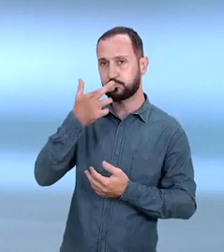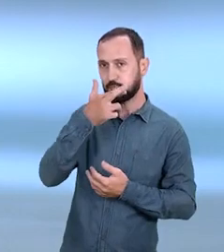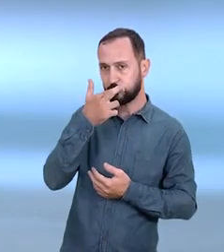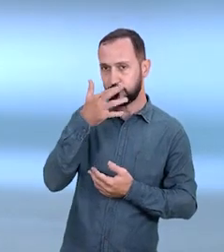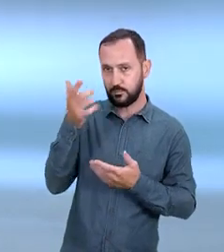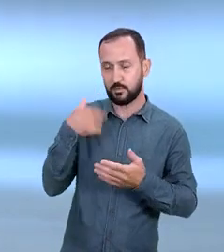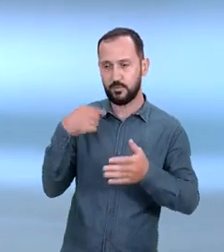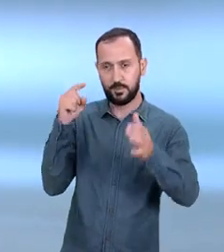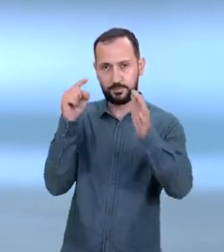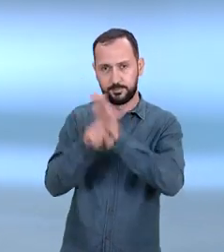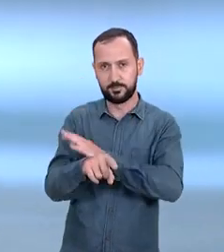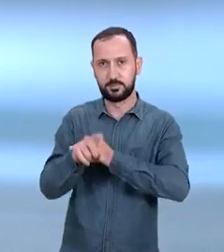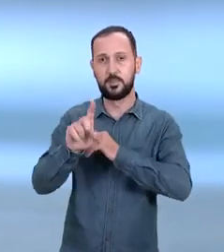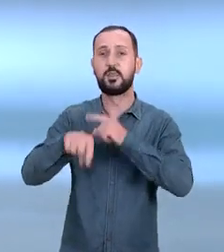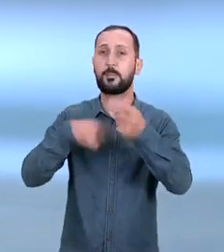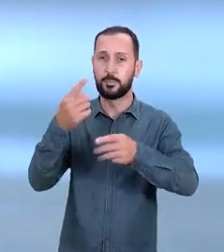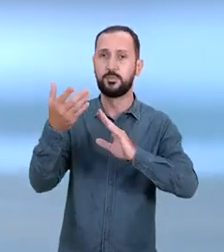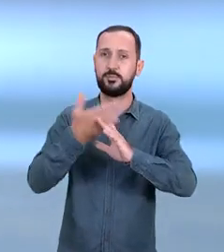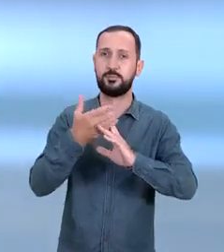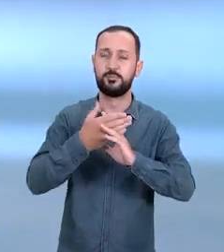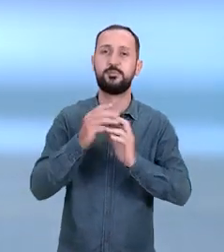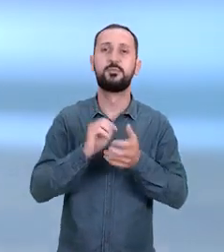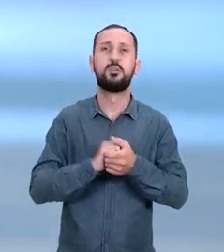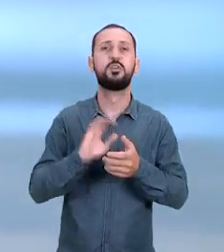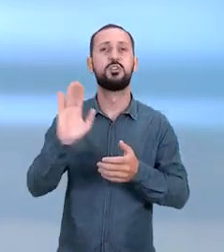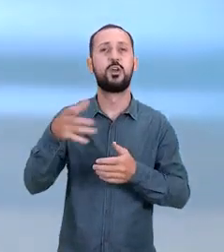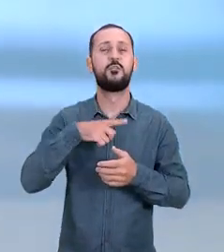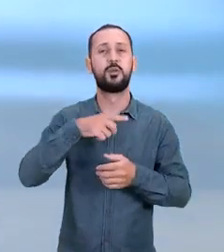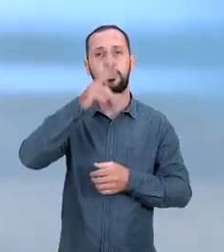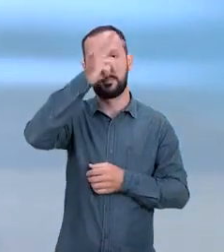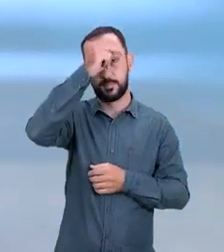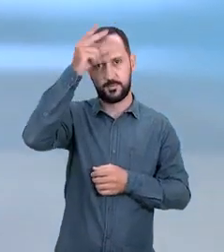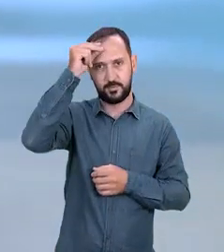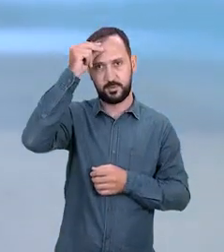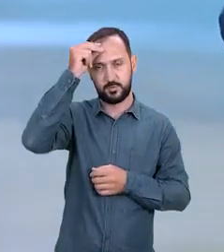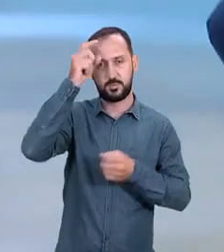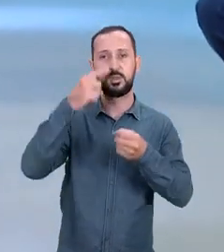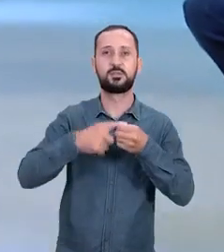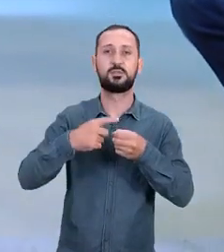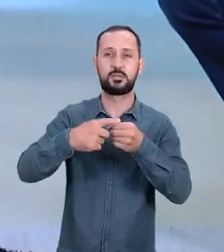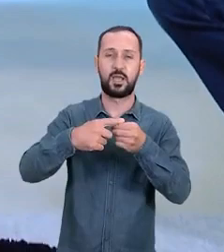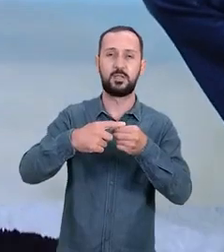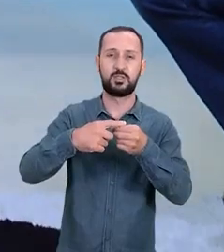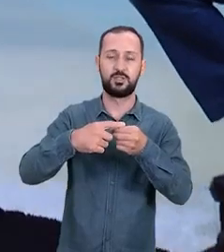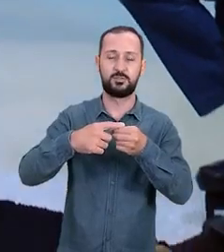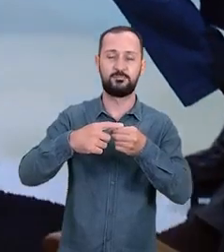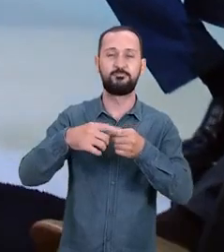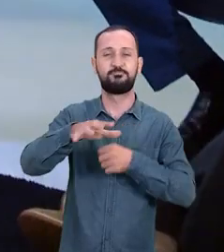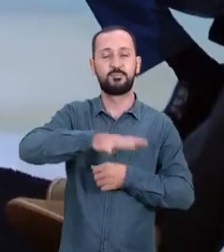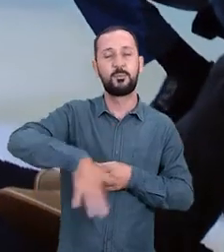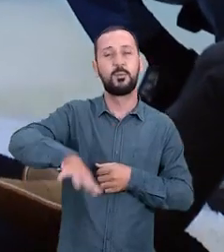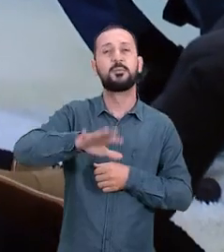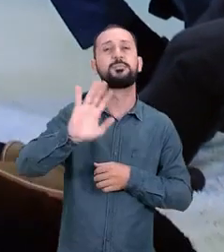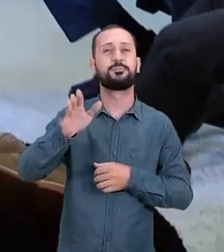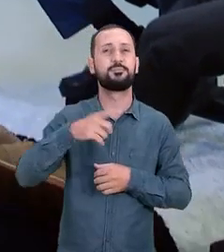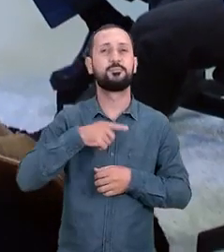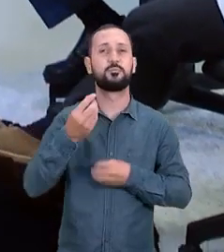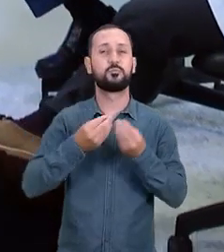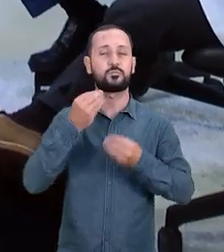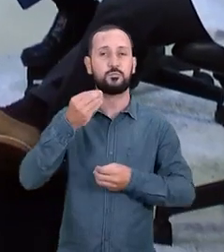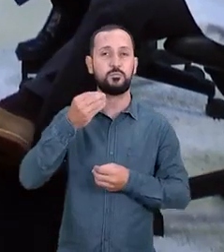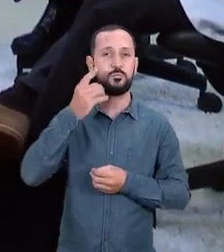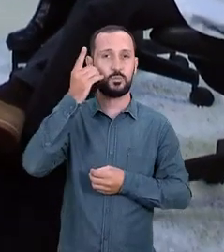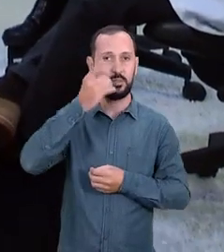deputado Renato Câmara, eu vou fazer a pergunta logo depois do nosso intervalo, já foi prefeito de uma bela cidade do interior do estado. E,